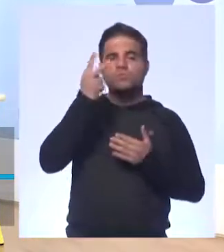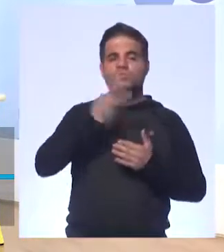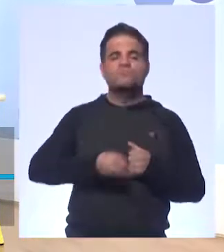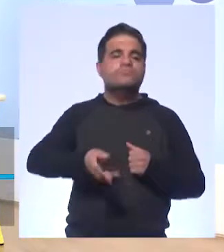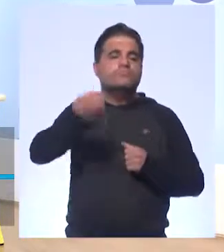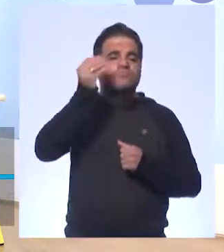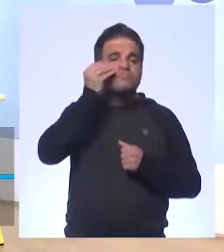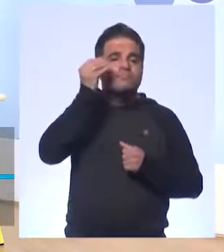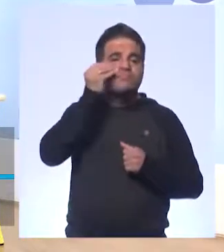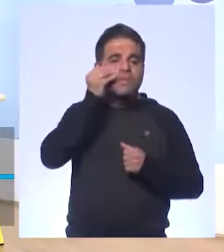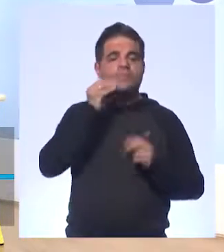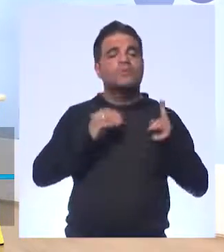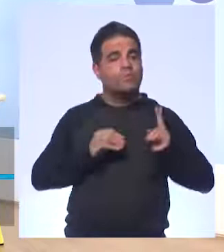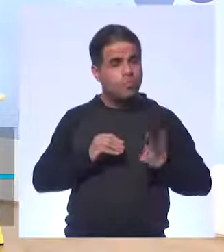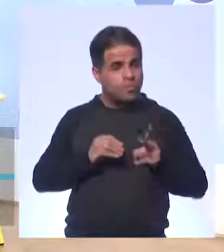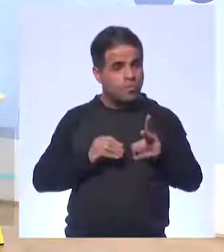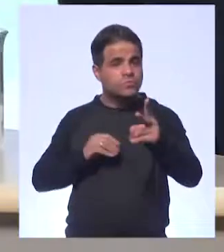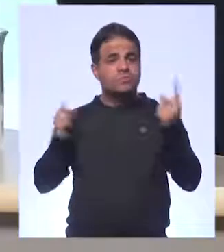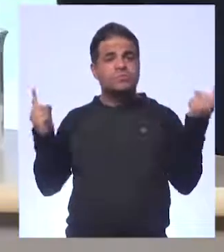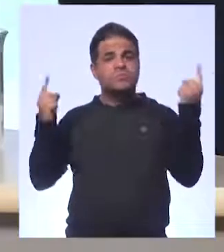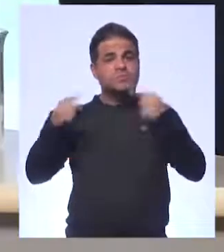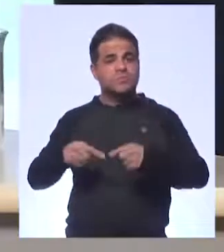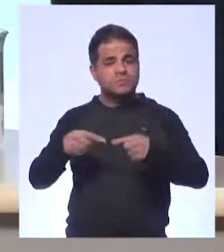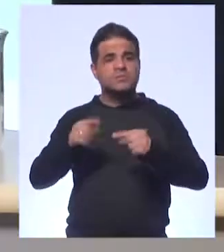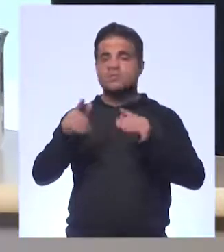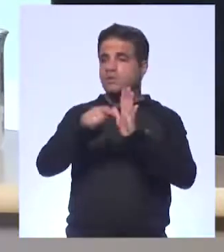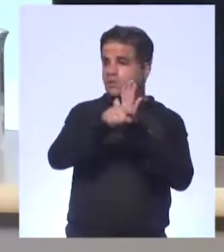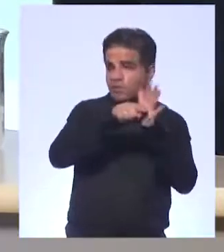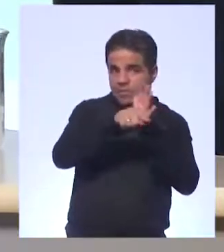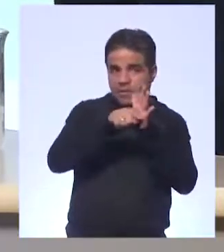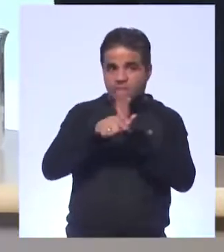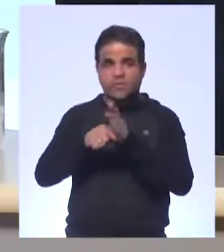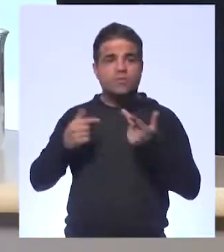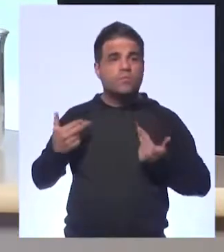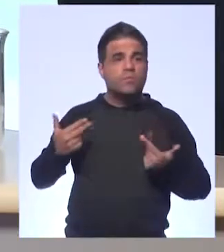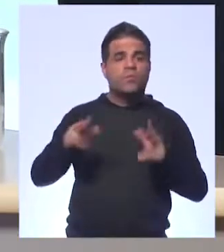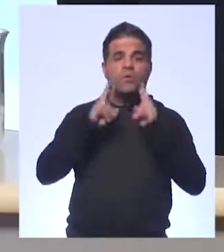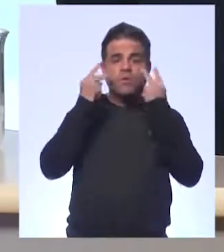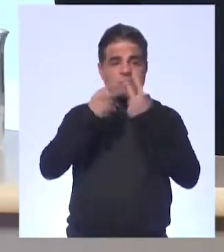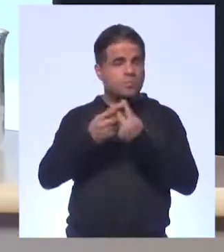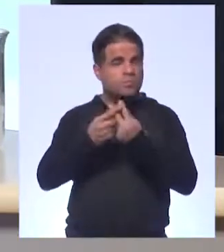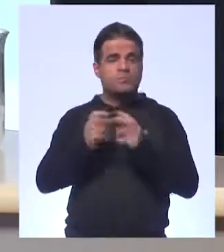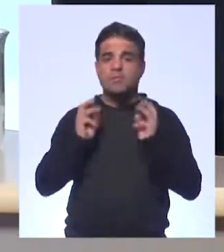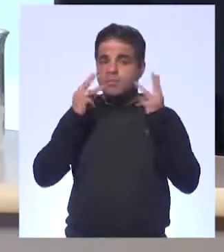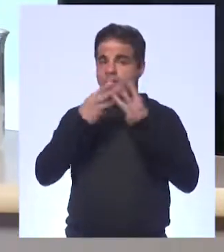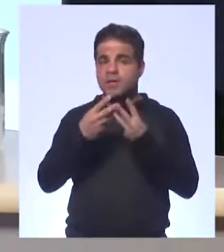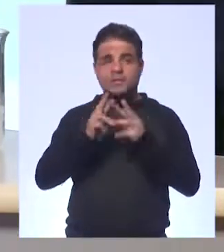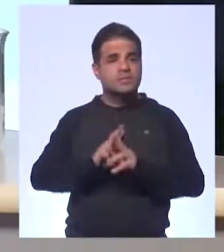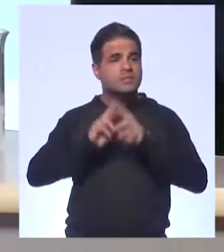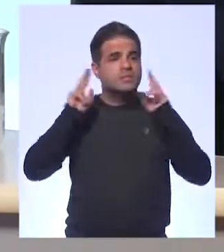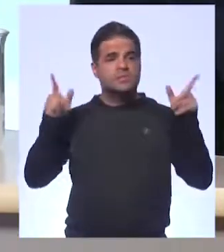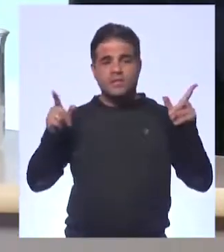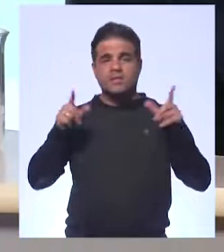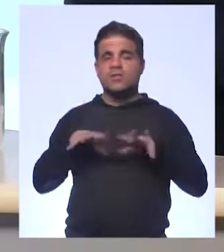experimento, Isso, né? aí para continuar o desafio com eles aqui, né? Porque eles já verificaram volume igual, massas diferentes, né? Aí eu vou pegar aqui primeiro